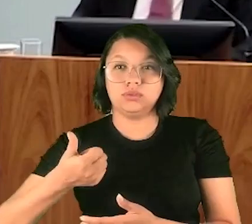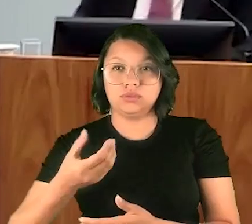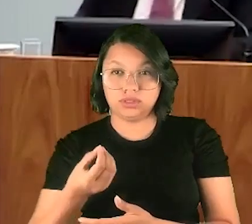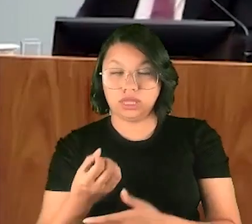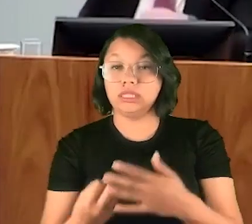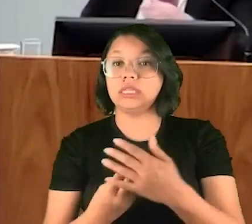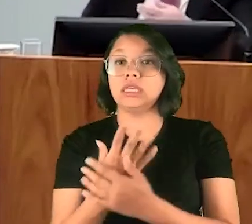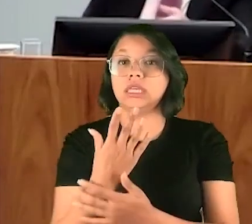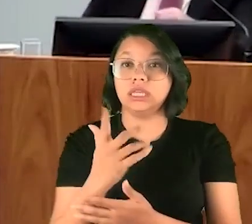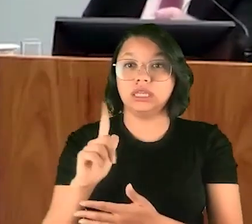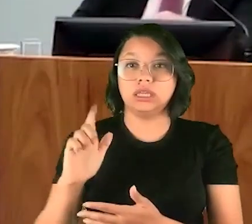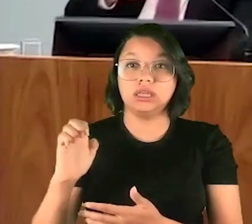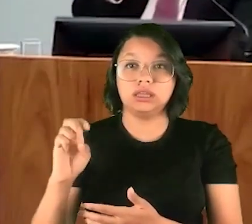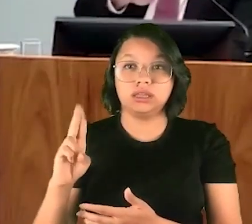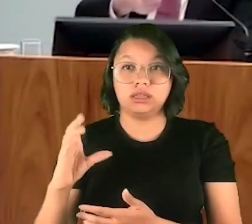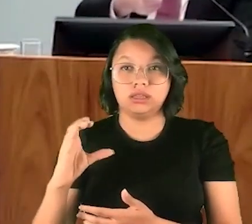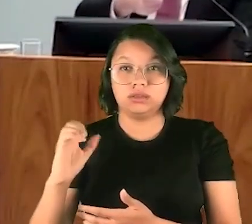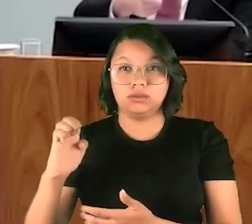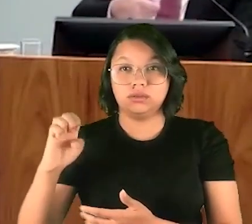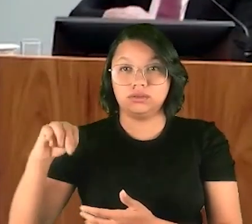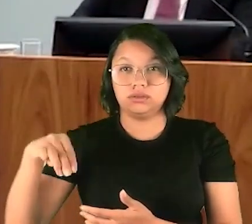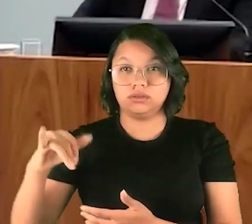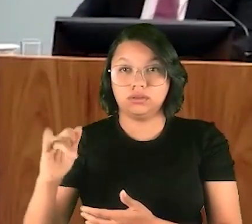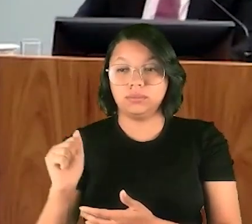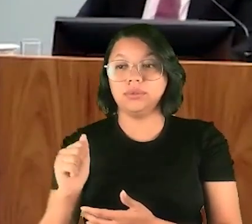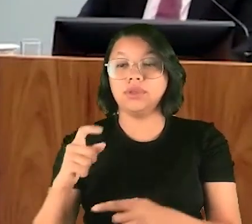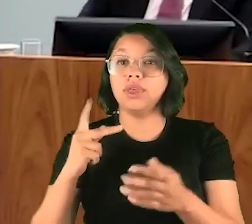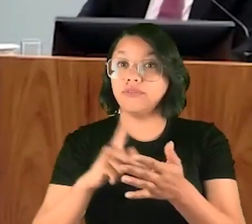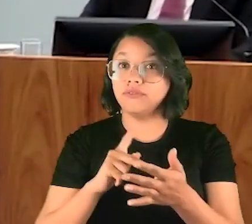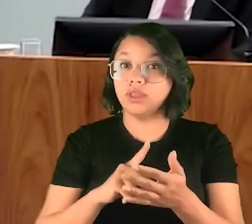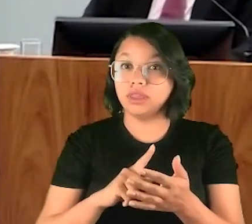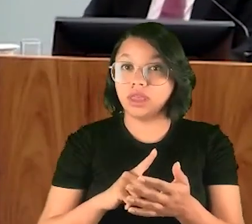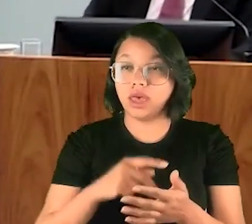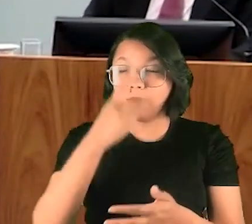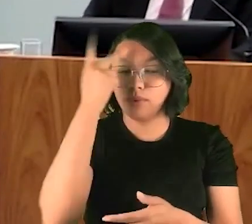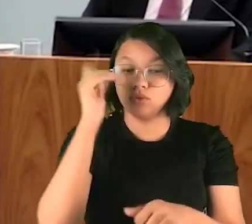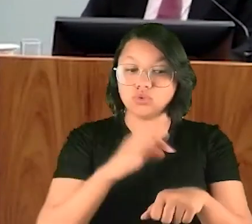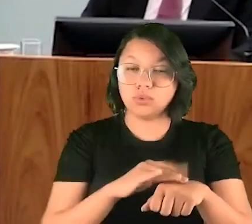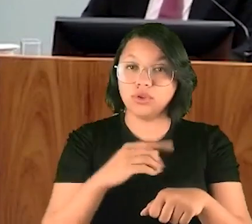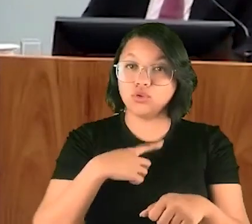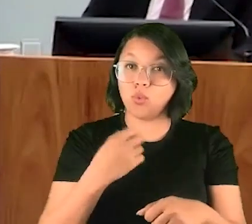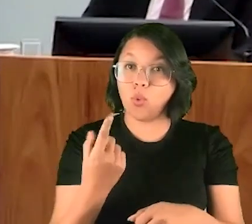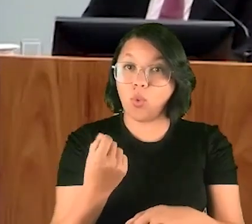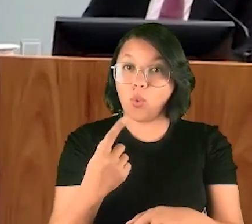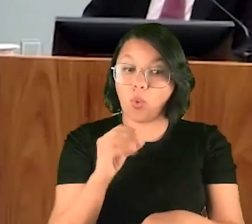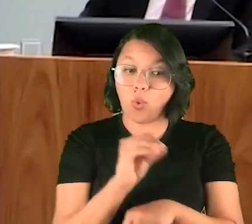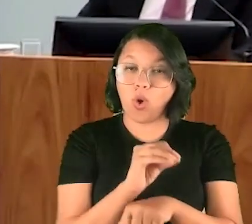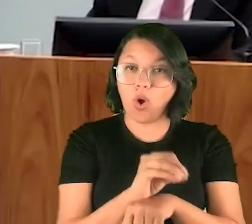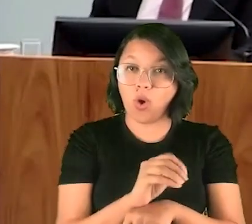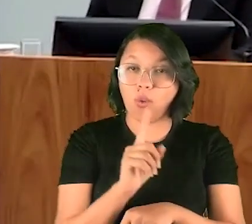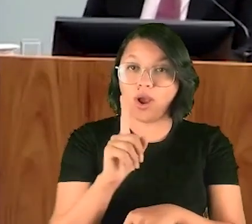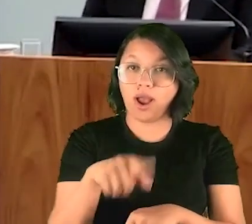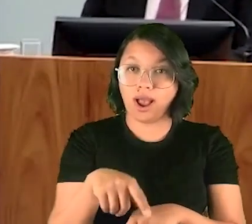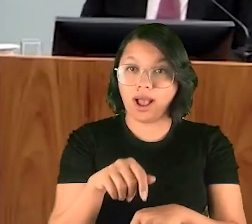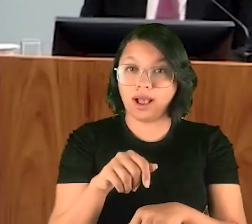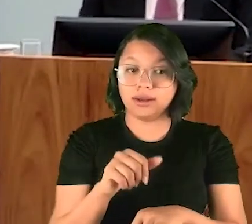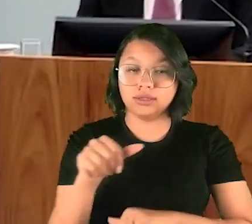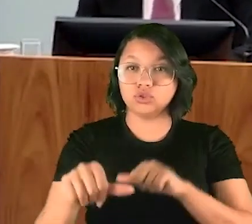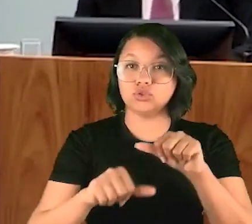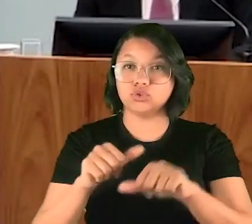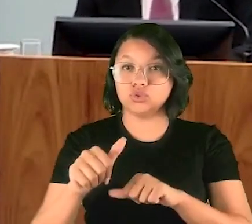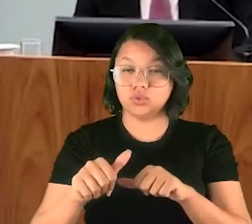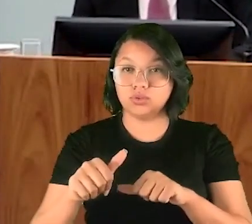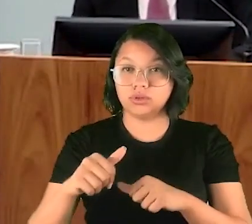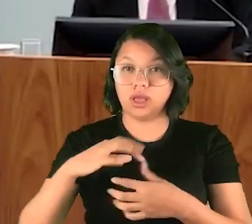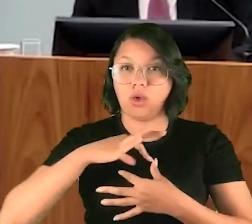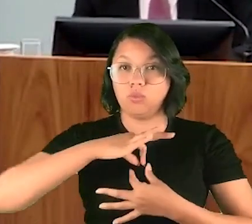P210, que é uma proteína alterada que gera leucemia mieloide crônica. E é verdade, os pacientes tinham como único tratamento